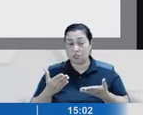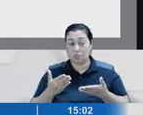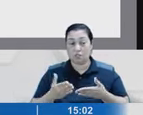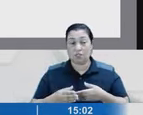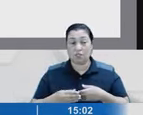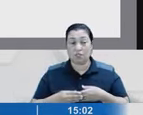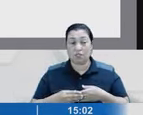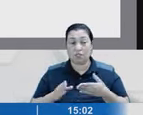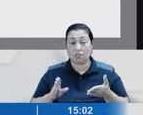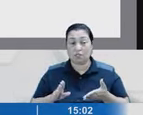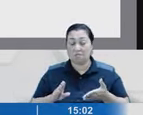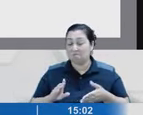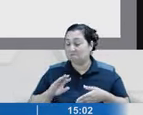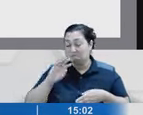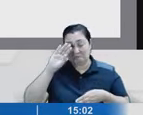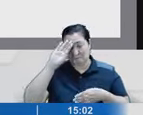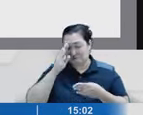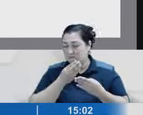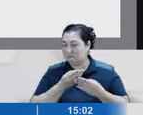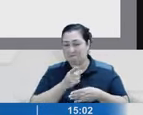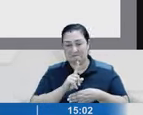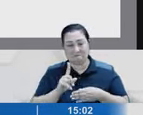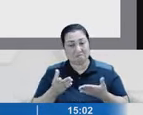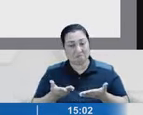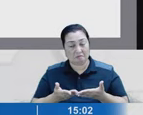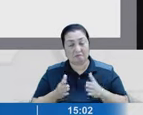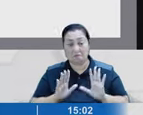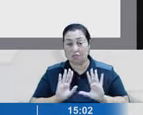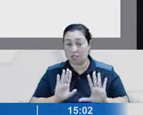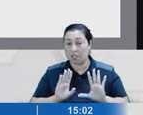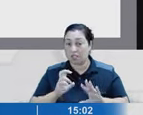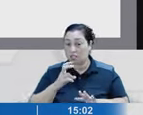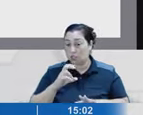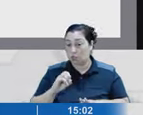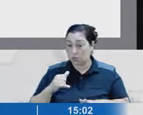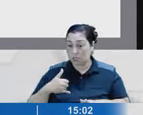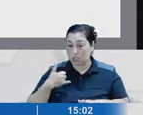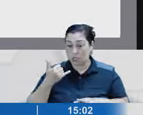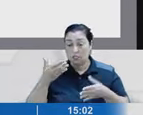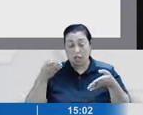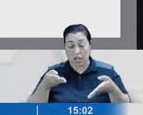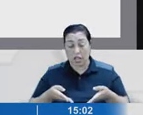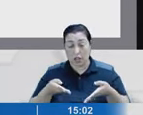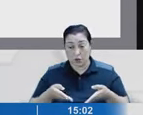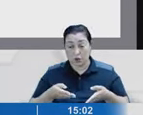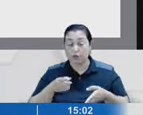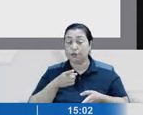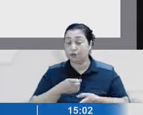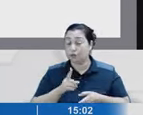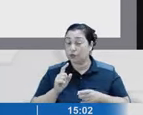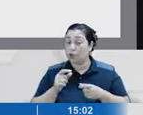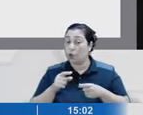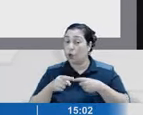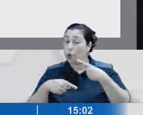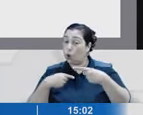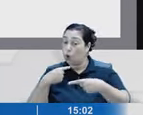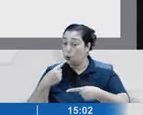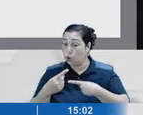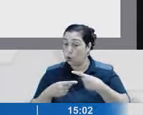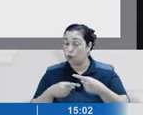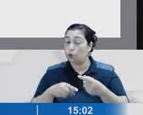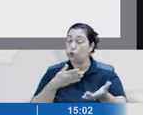50. Ninguém acreditou e manteve-se o protocolo de 50 anos. Agora não, agora outros estudos já